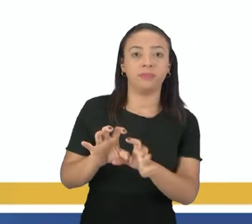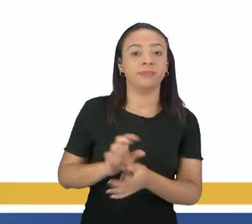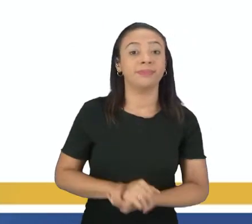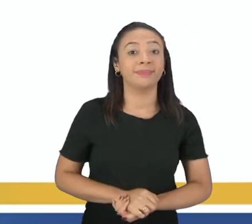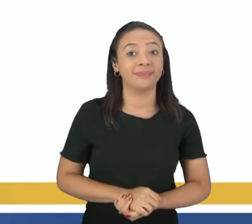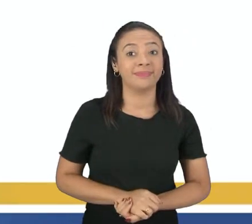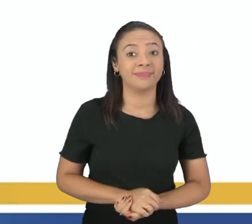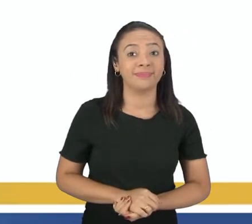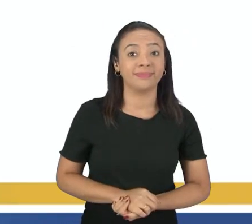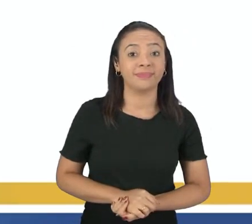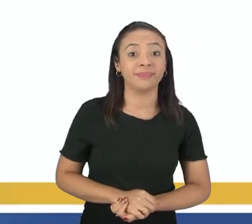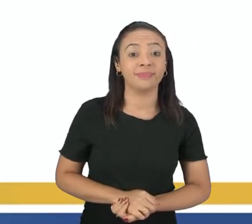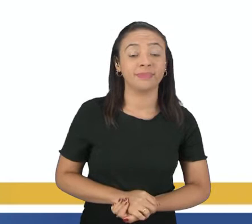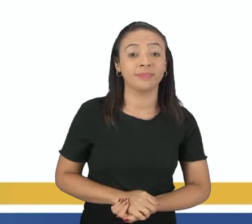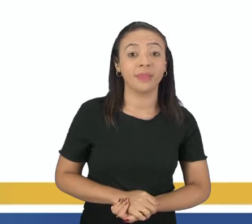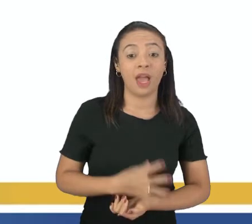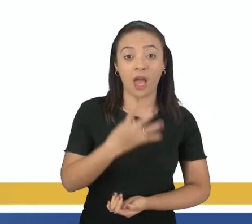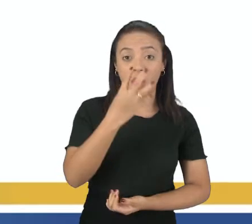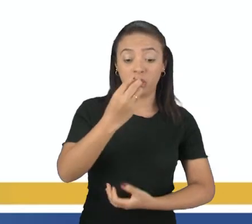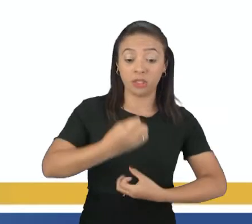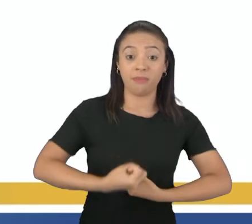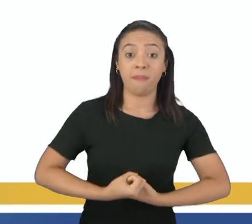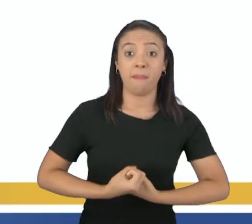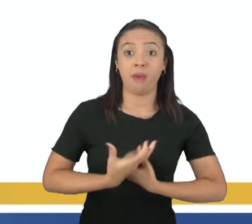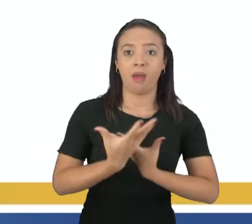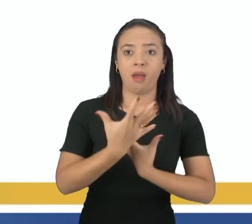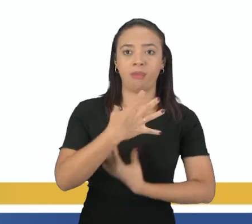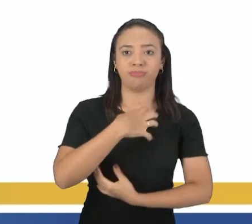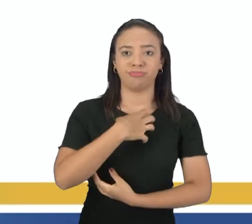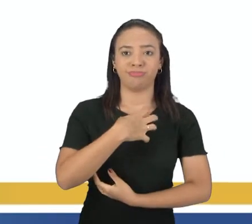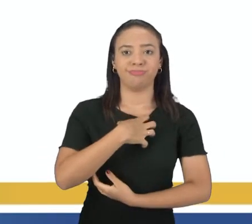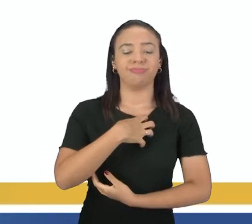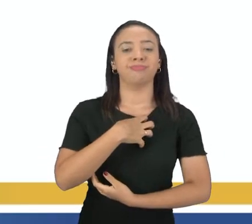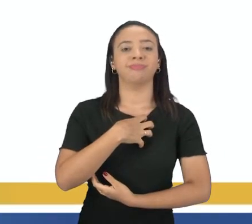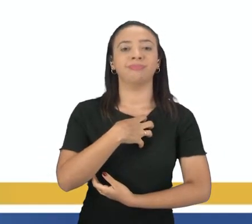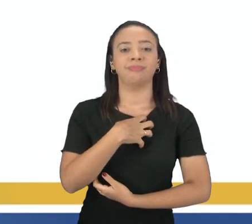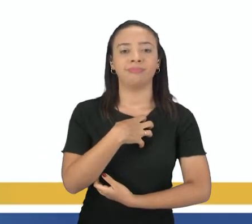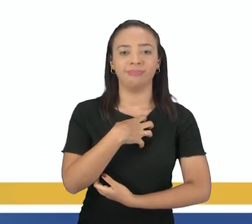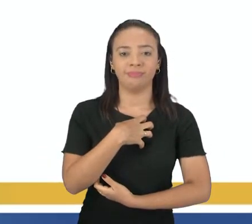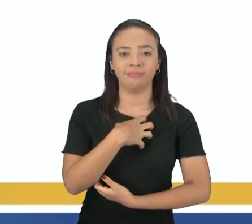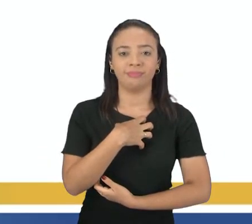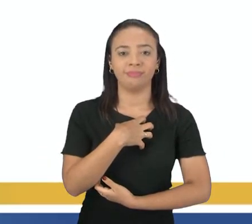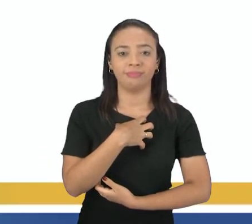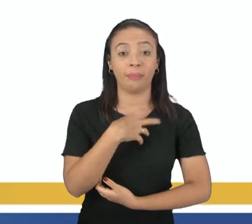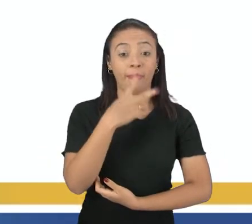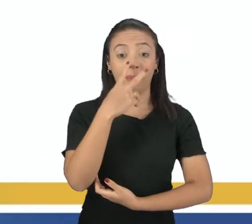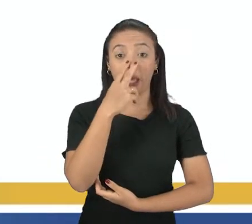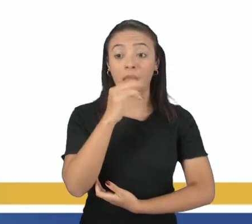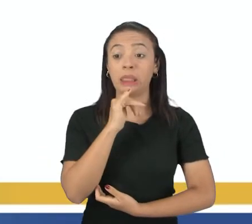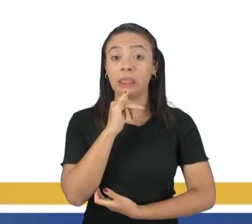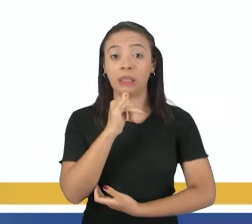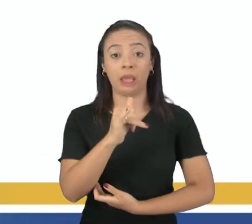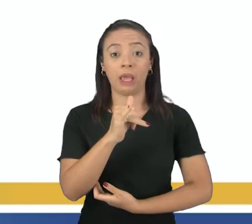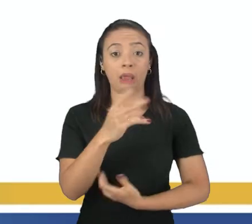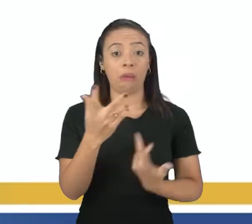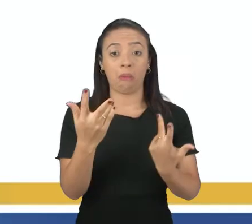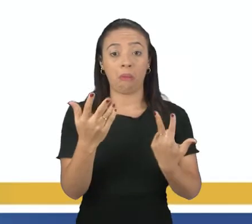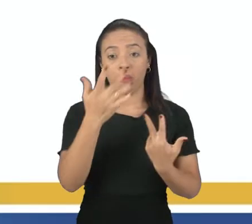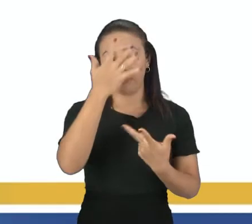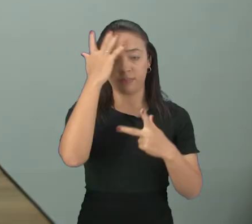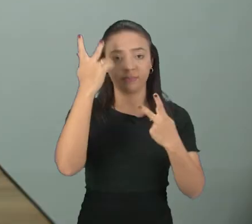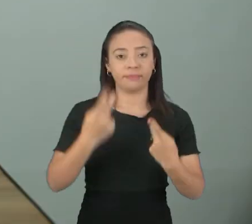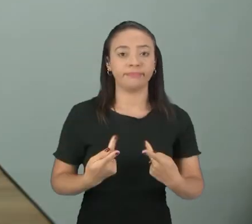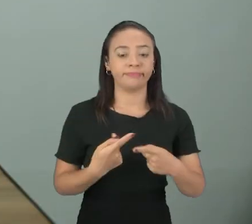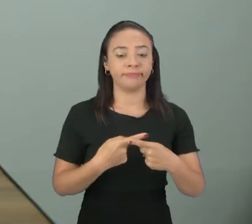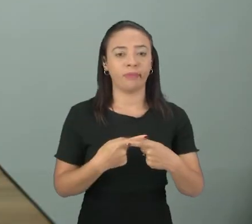ela está expressando o sentimento, né? Que ela está dizendo, né? Como se fosse um ser humano, que ela estava chateada.